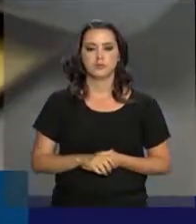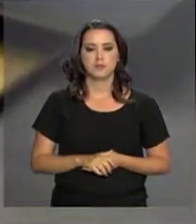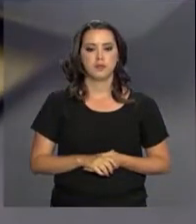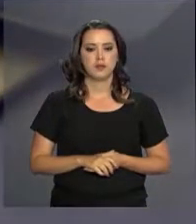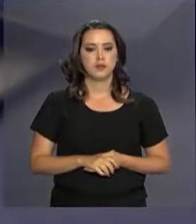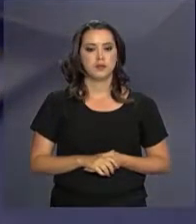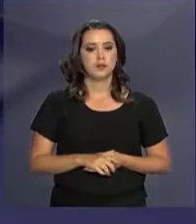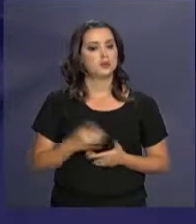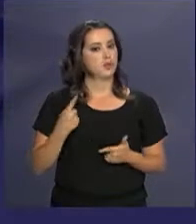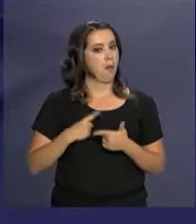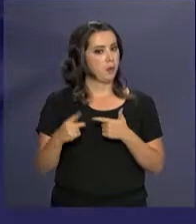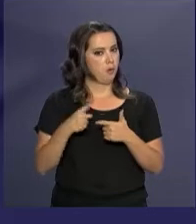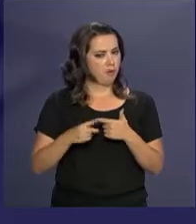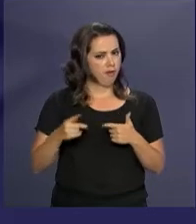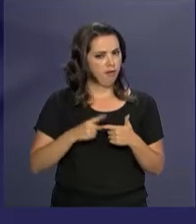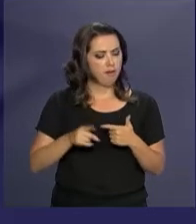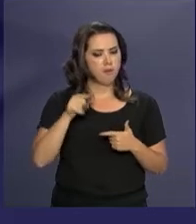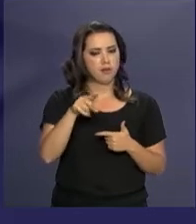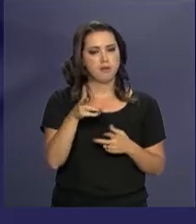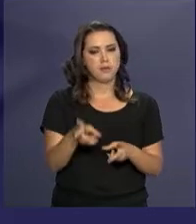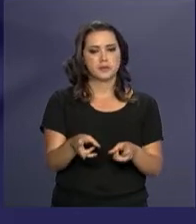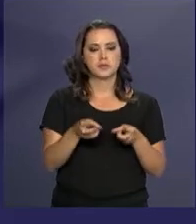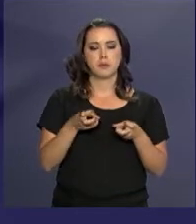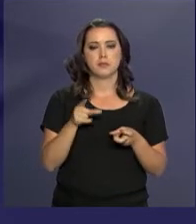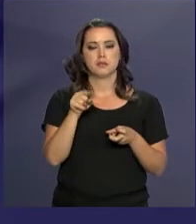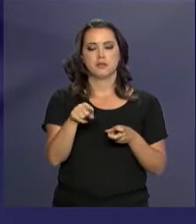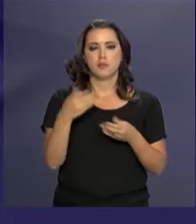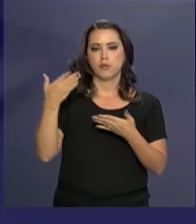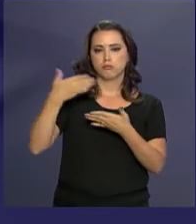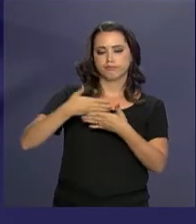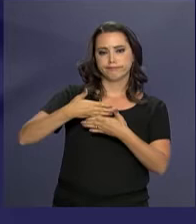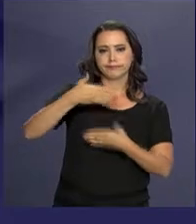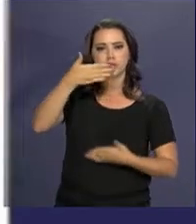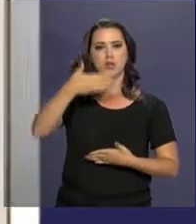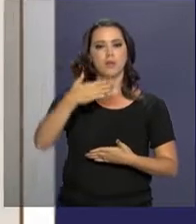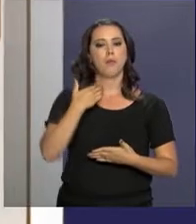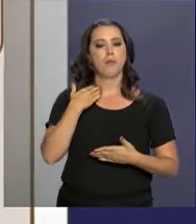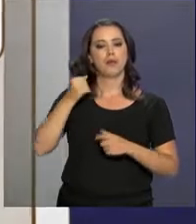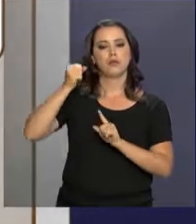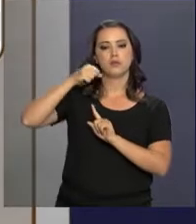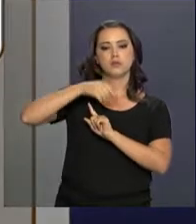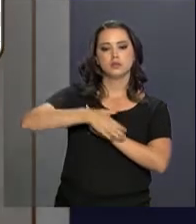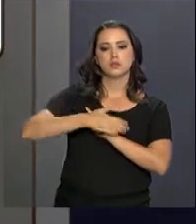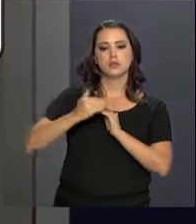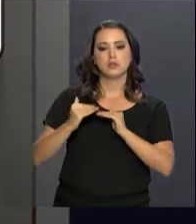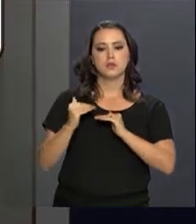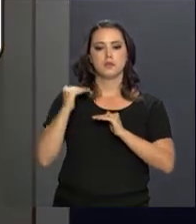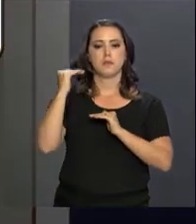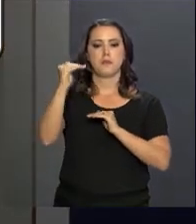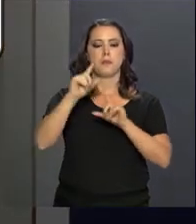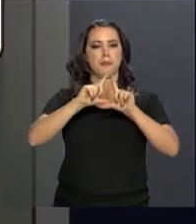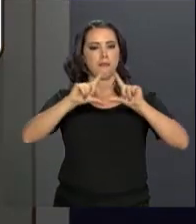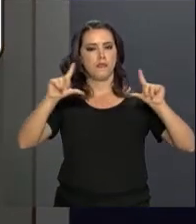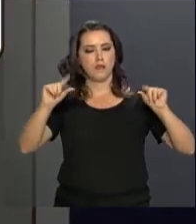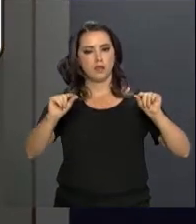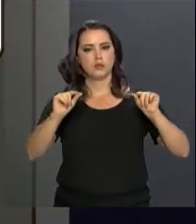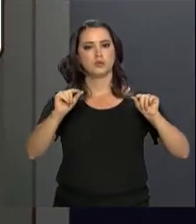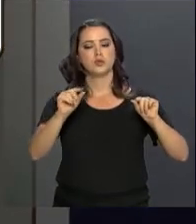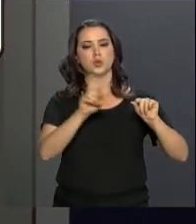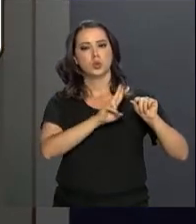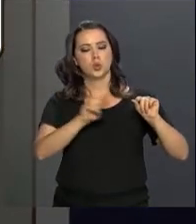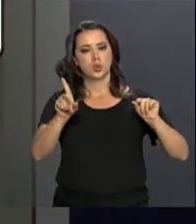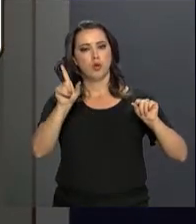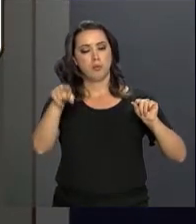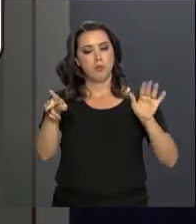não cair em pegadinhas vale a pena conferir o modelo criado pelo banco central no topo vêm as informações gerais com o nome do